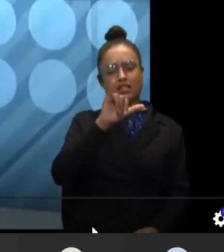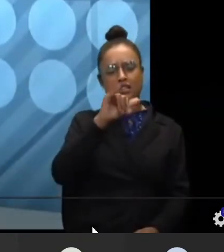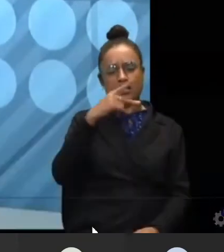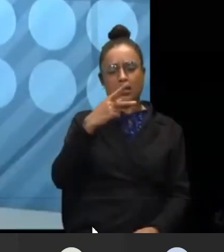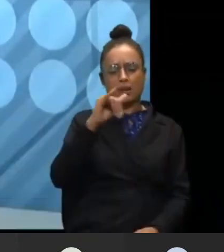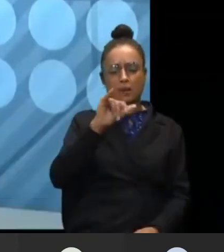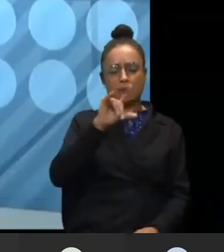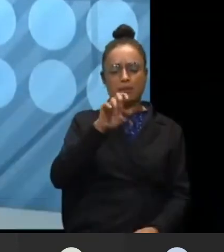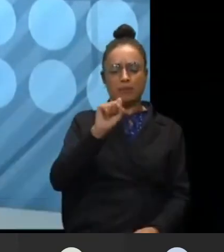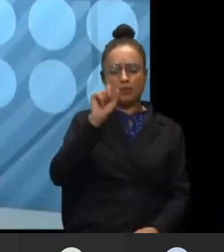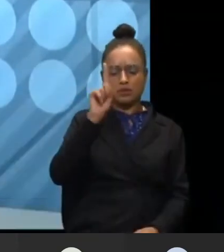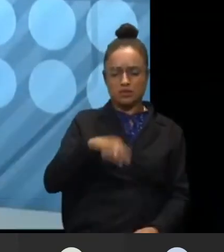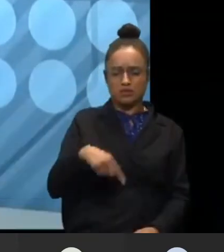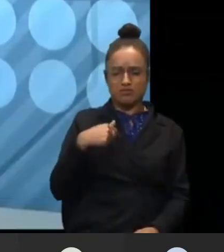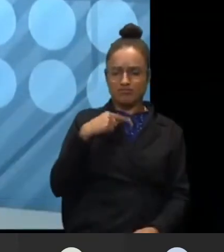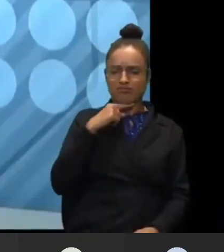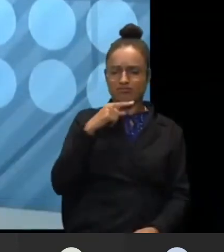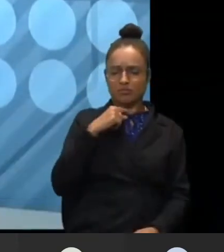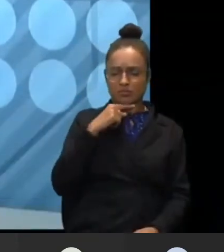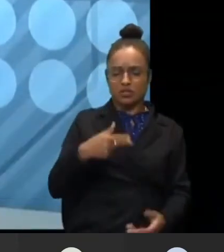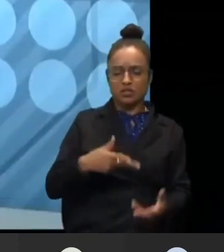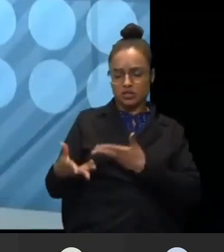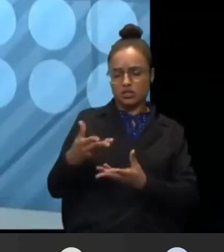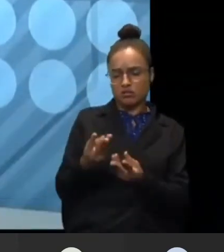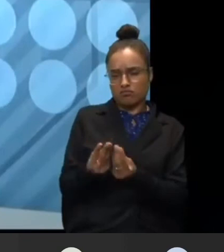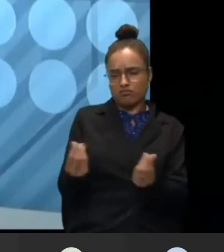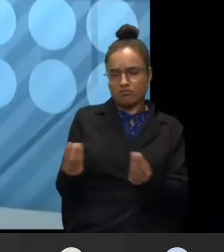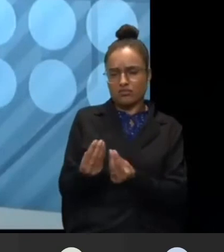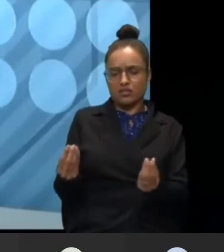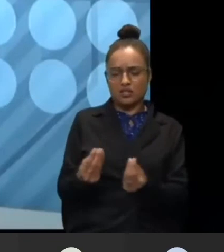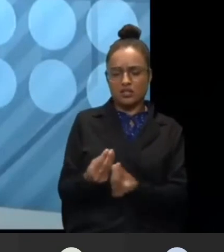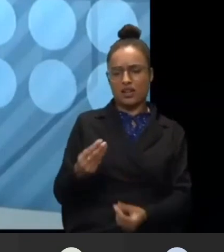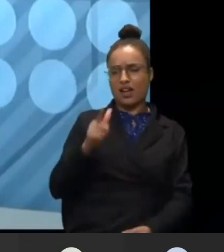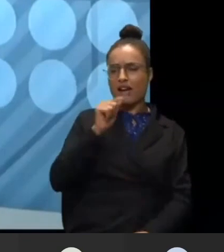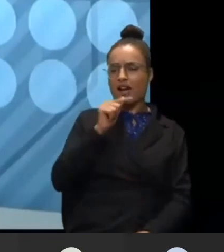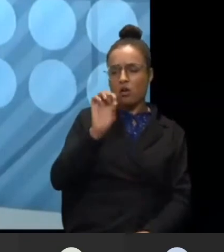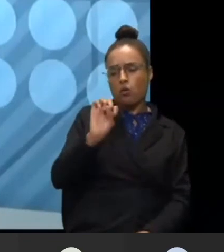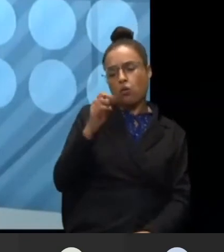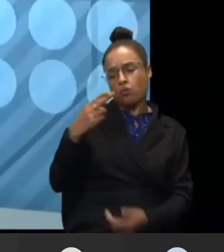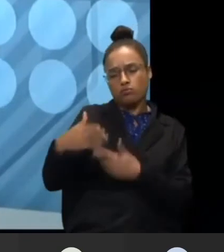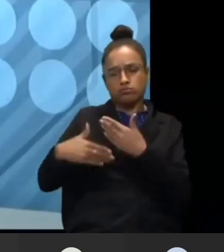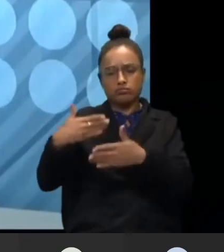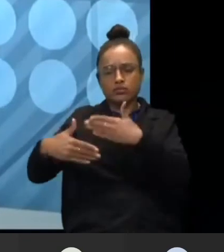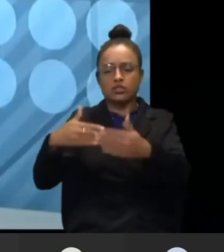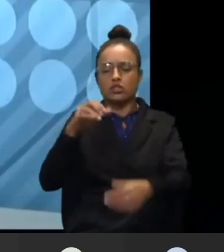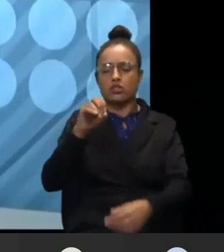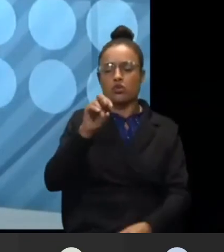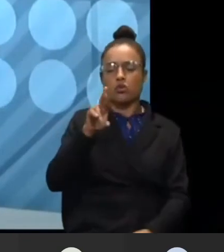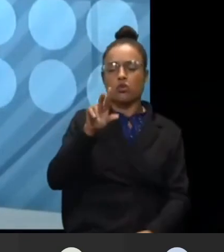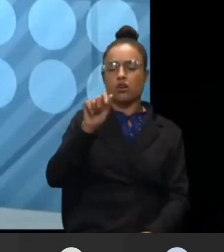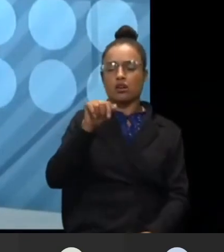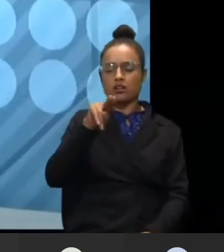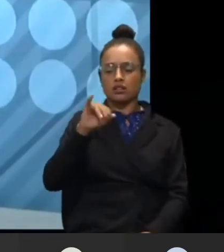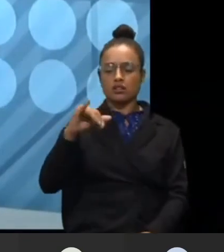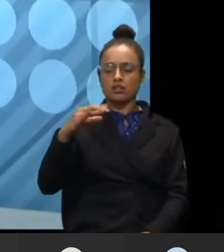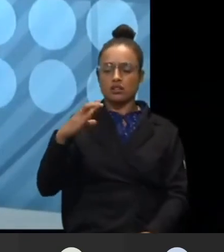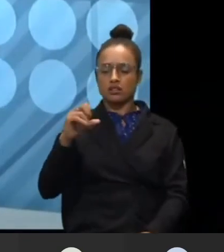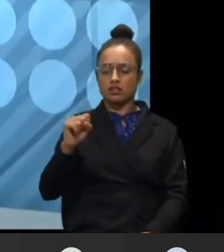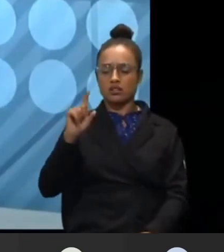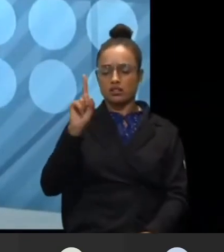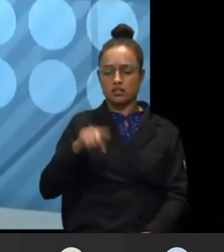são insolúveis em água e solúveis em solventes orgânicos. Nesse procedimento, nós estamos colocando, então nós vamos pesar a margarina,